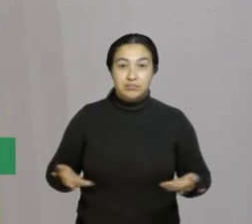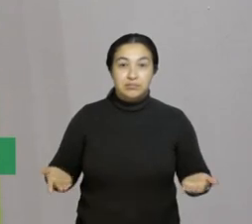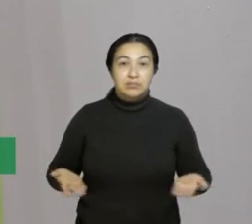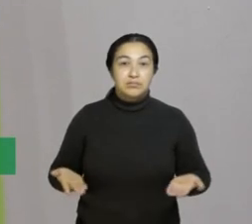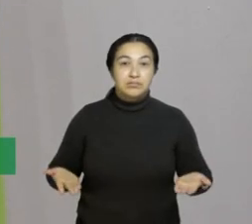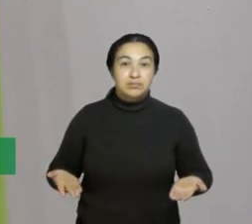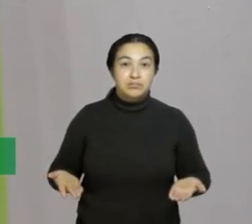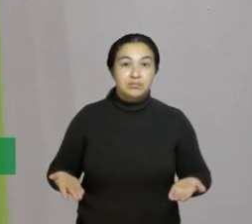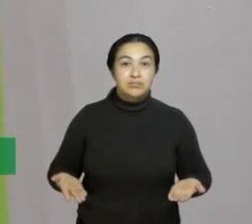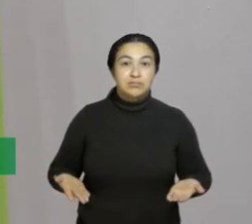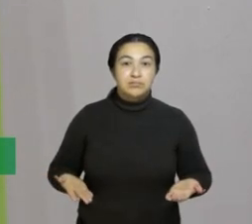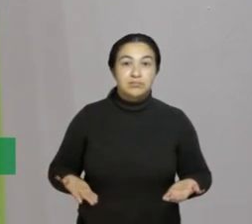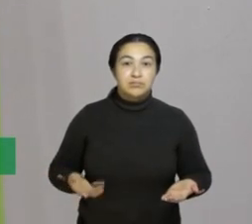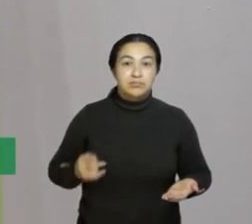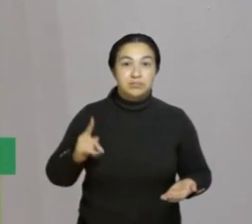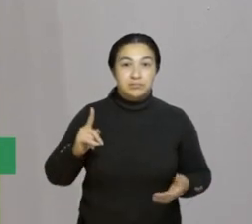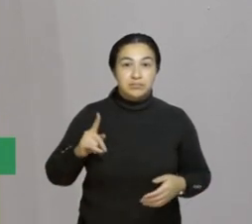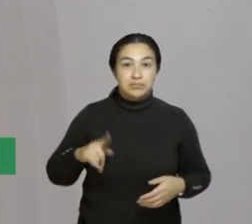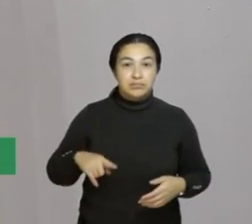o momento é de